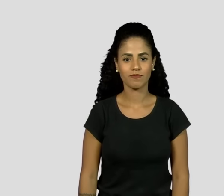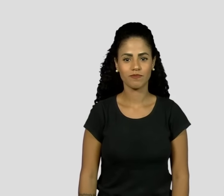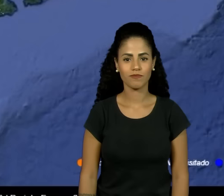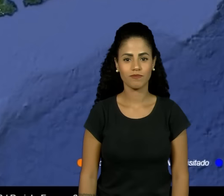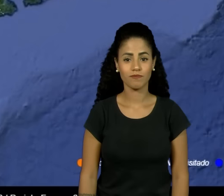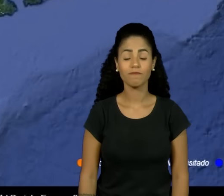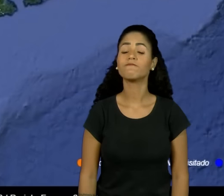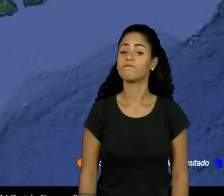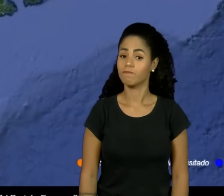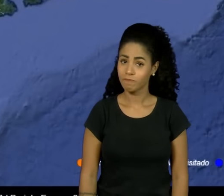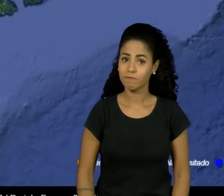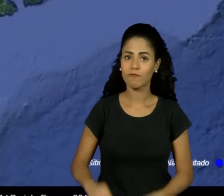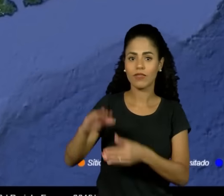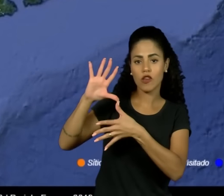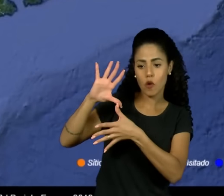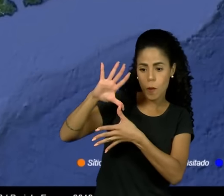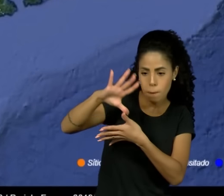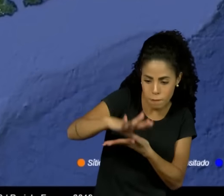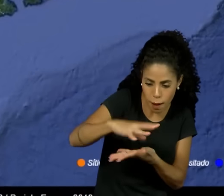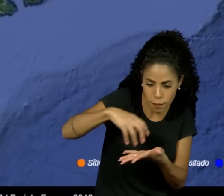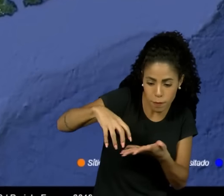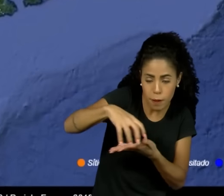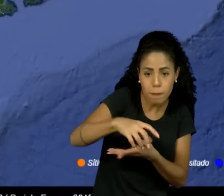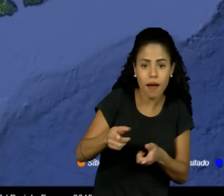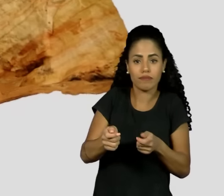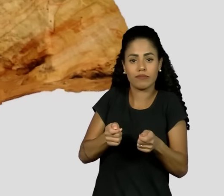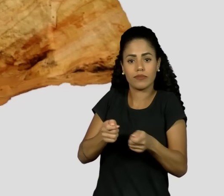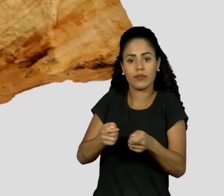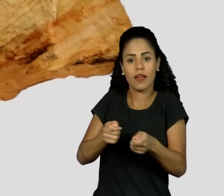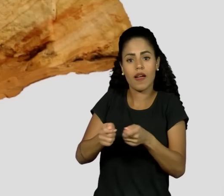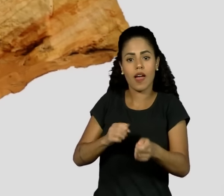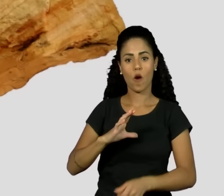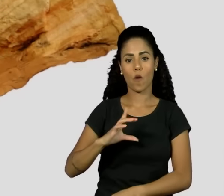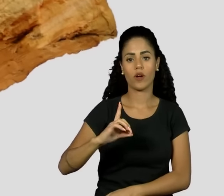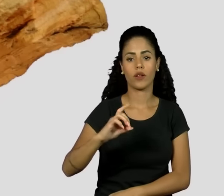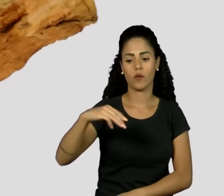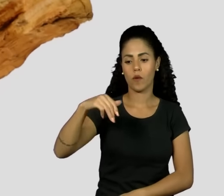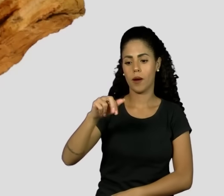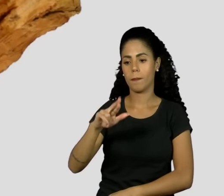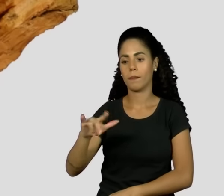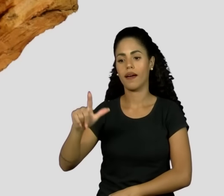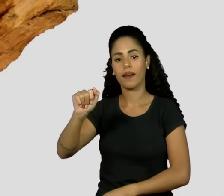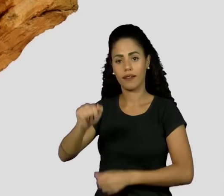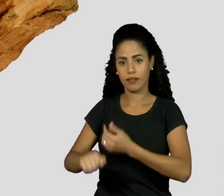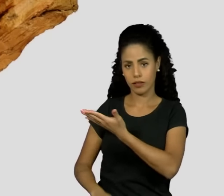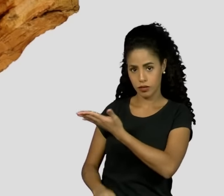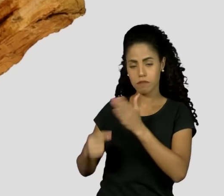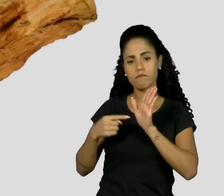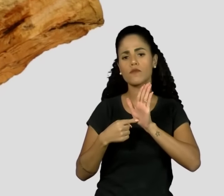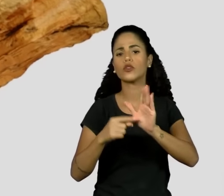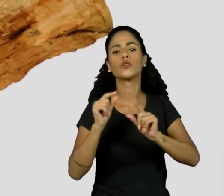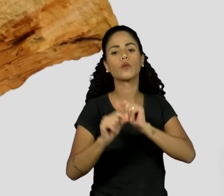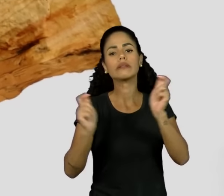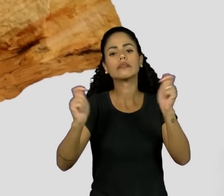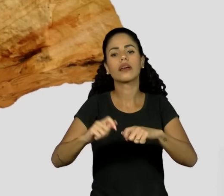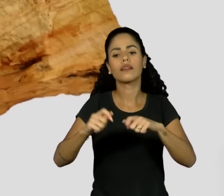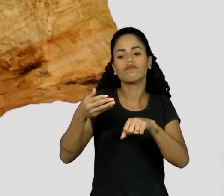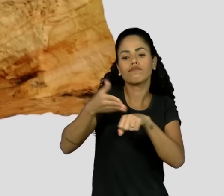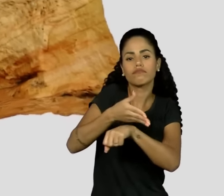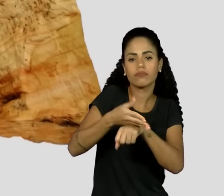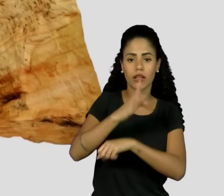O mapa, coordenado pela pesquisadora Marília Perazzo, sob a supervisão do professor Astolfo Araújo, pode ser